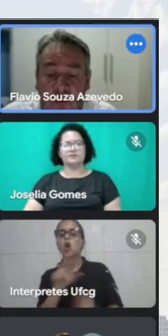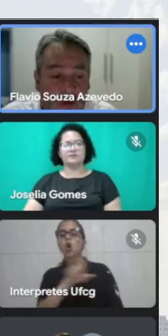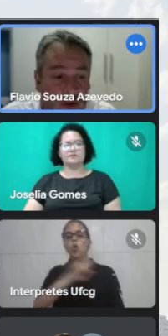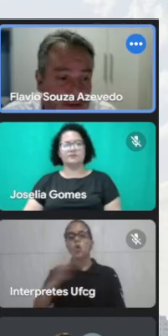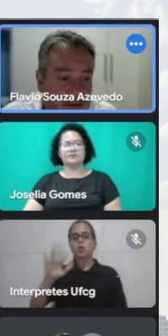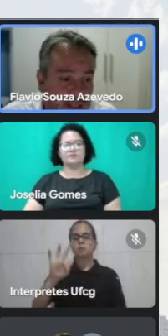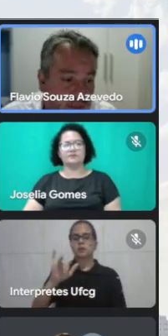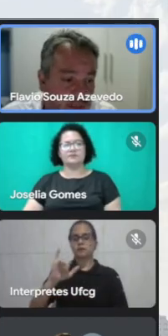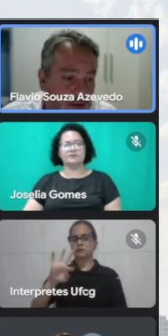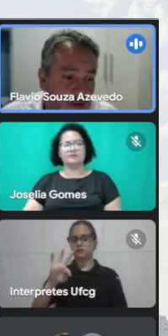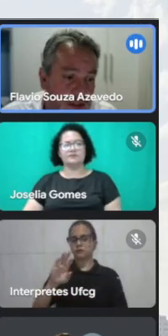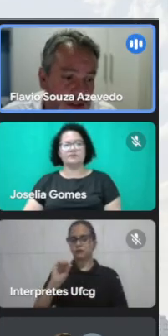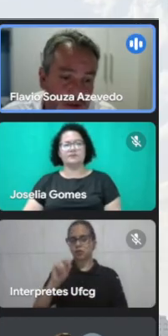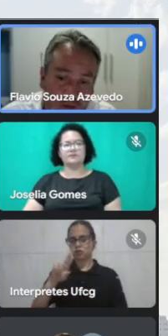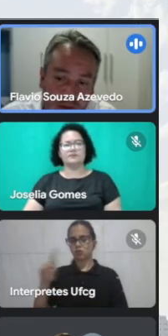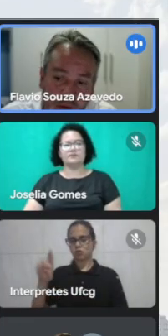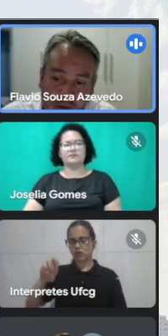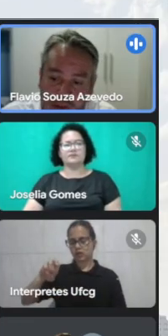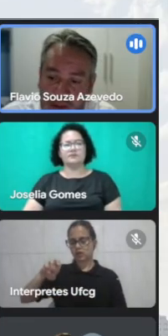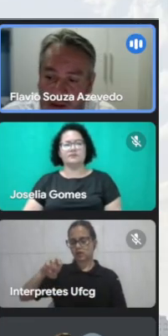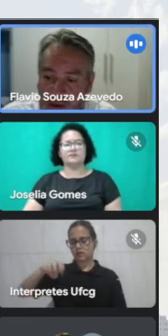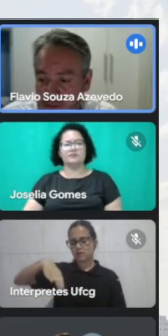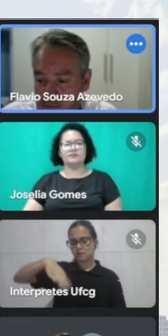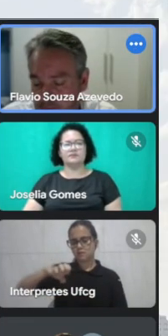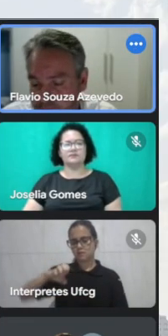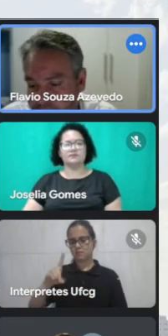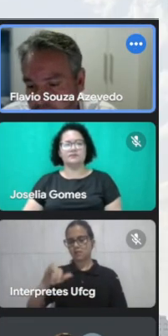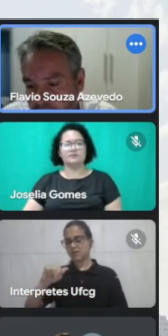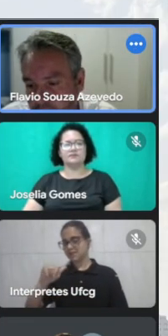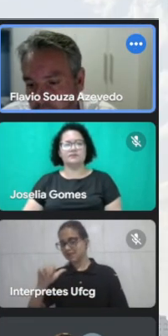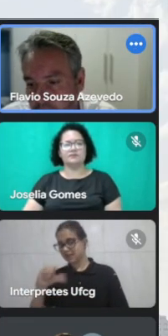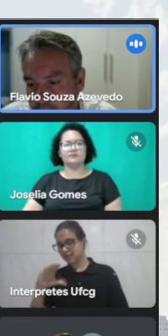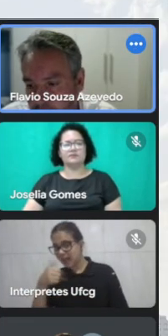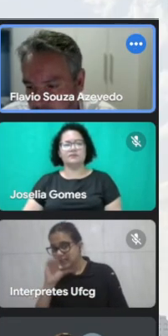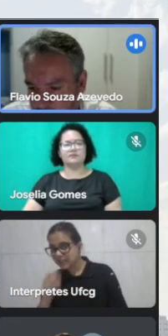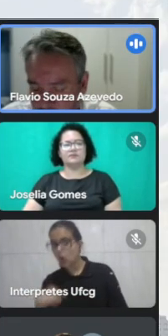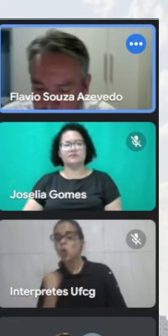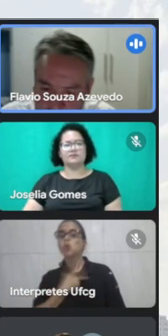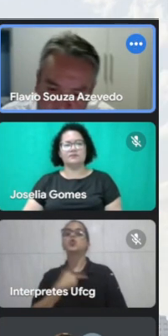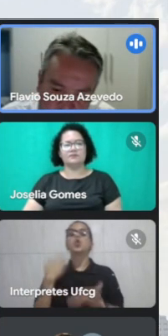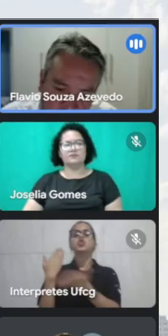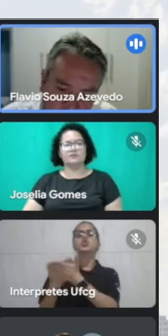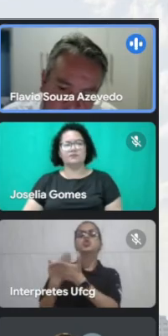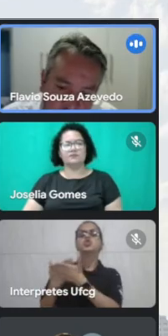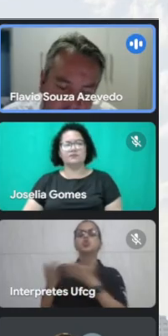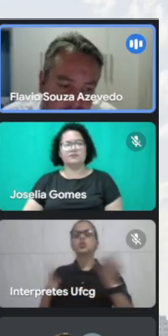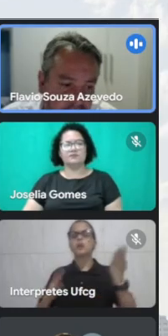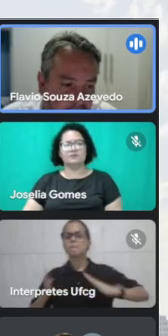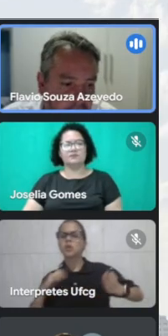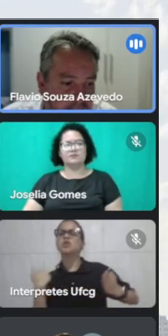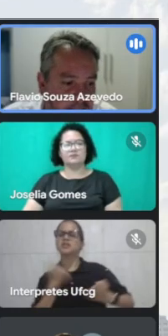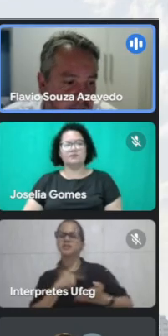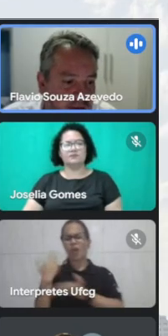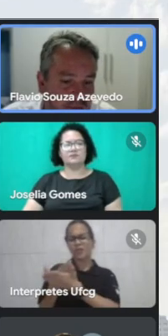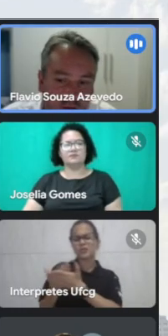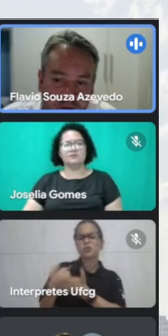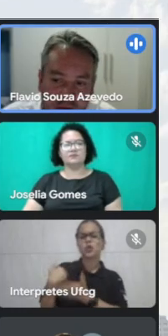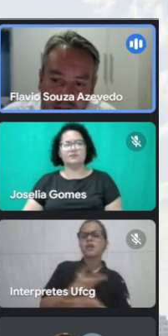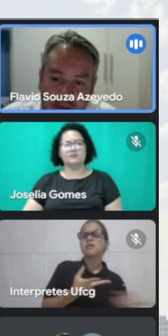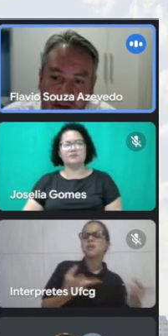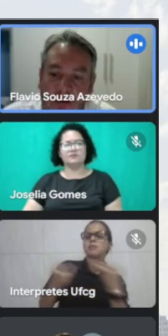fitorremediação. Geralmente, quando a gente está estudando biologia, né, durante os cursos da gente, que a gente estuda, a gente vê mais a